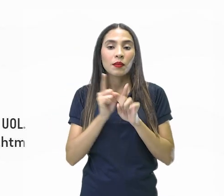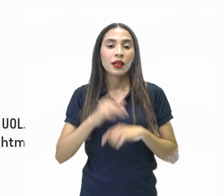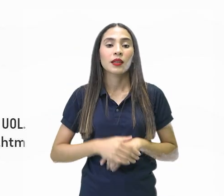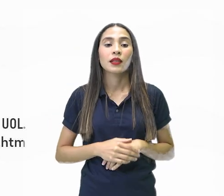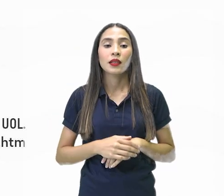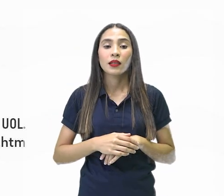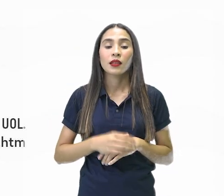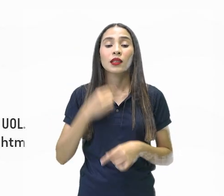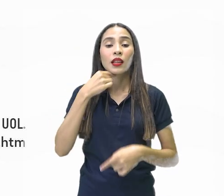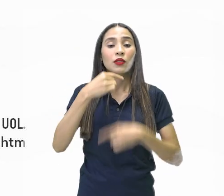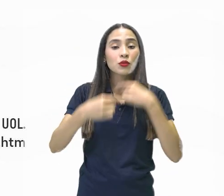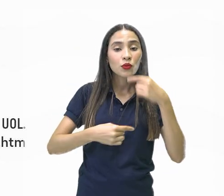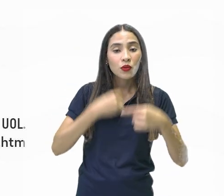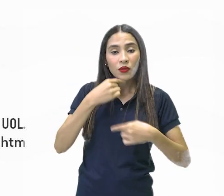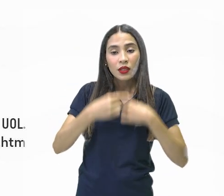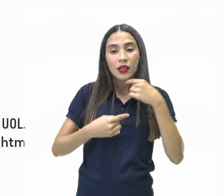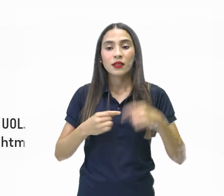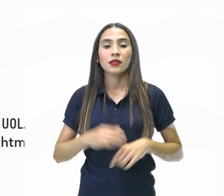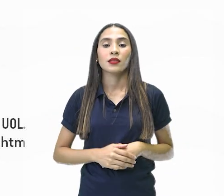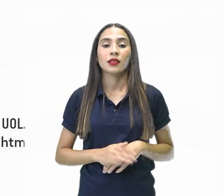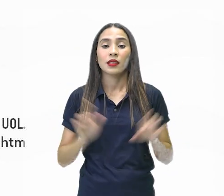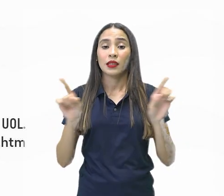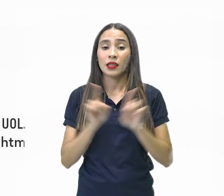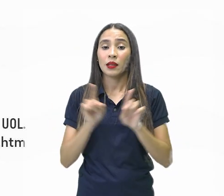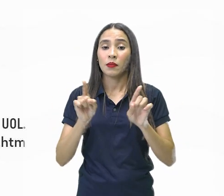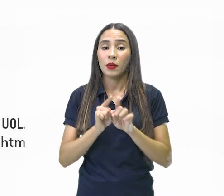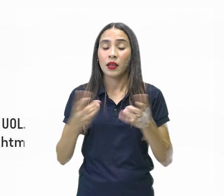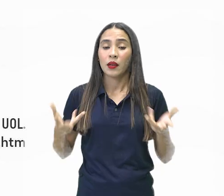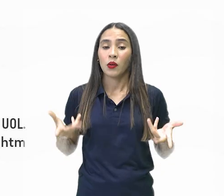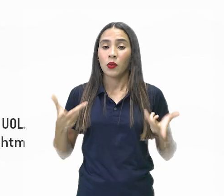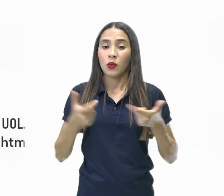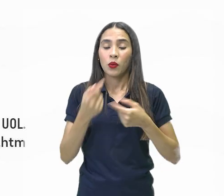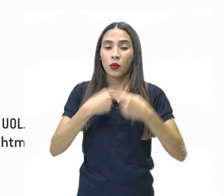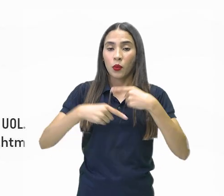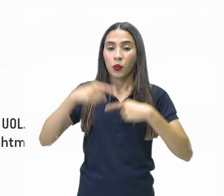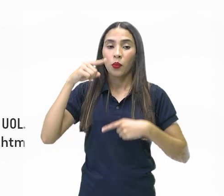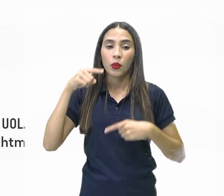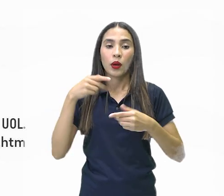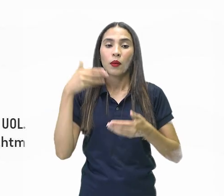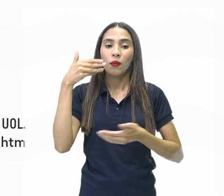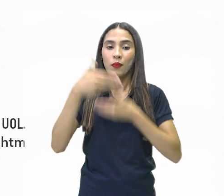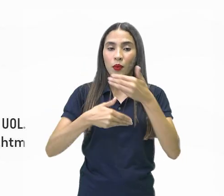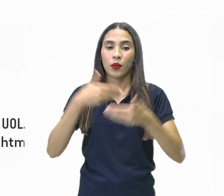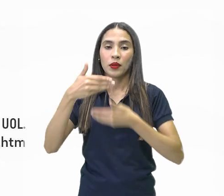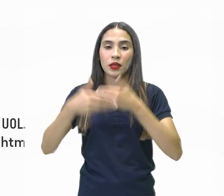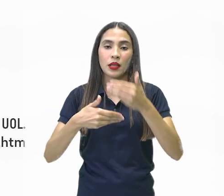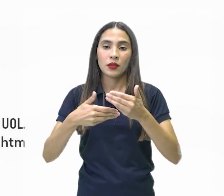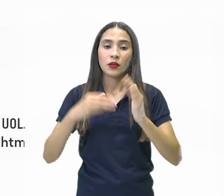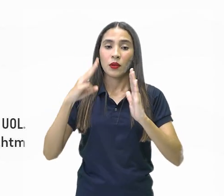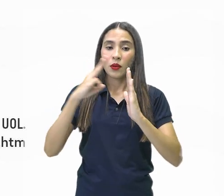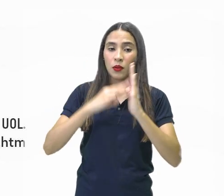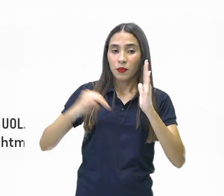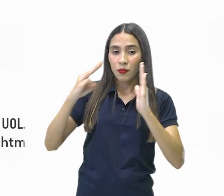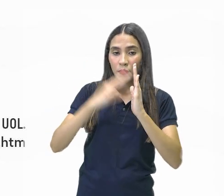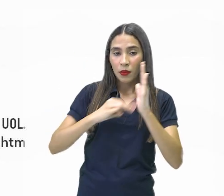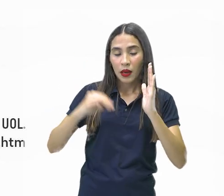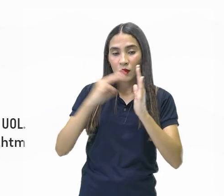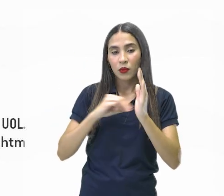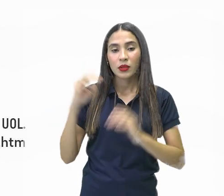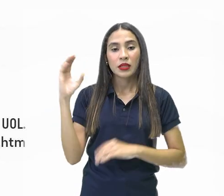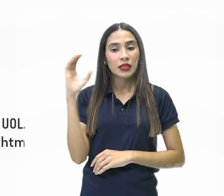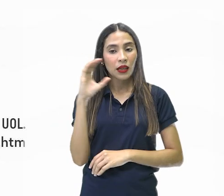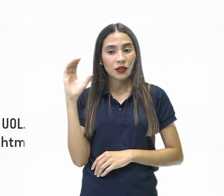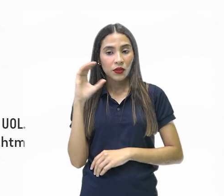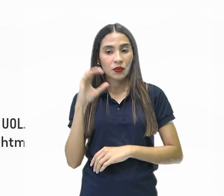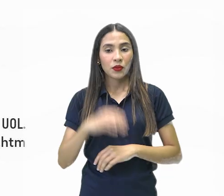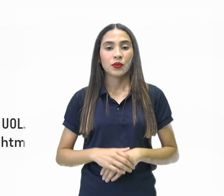compreensão, no questionamento e no aprimoramento dos processos e